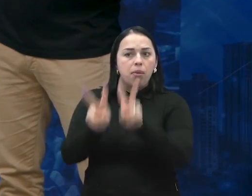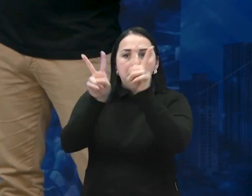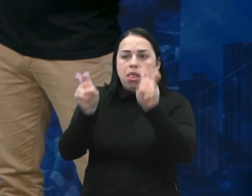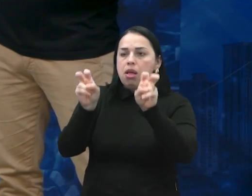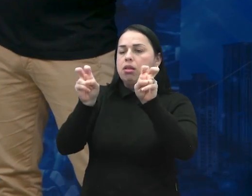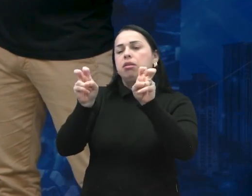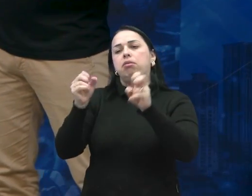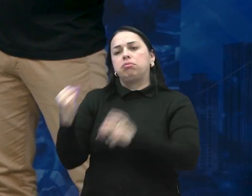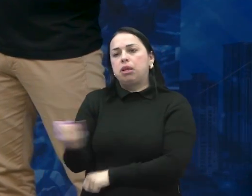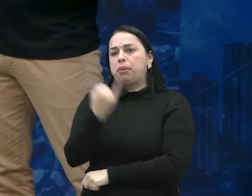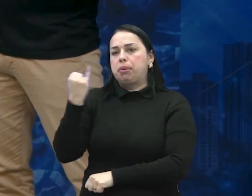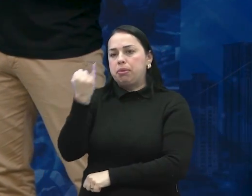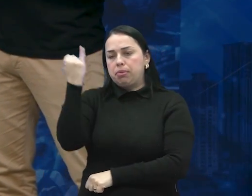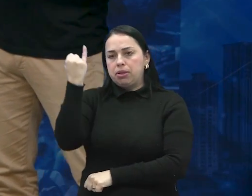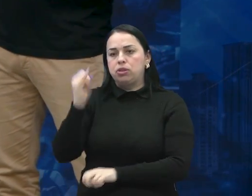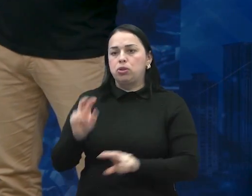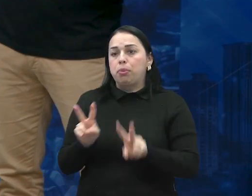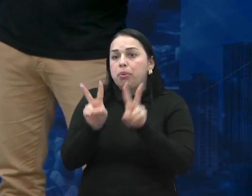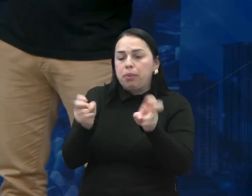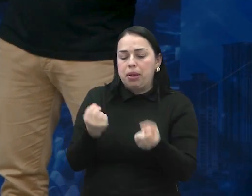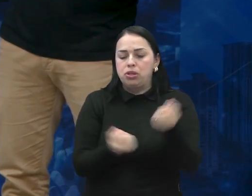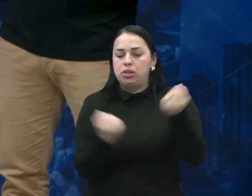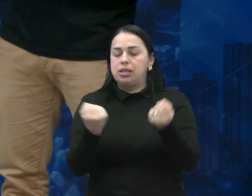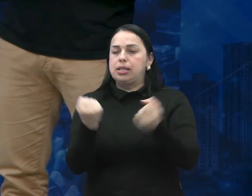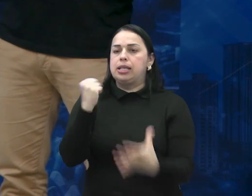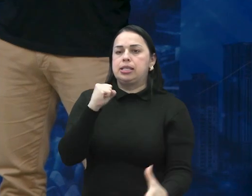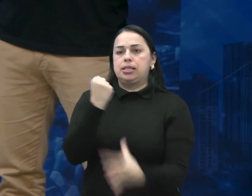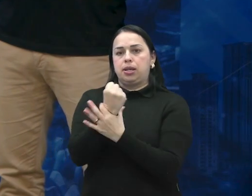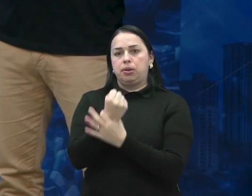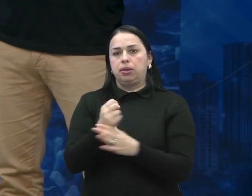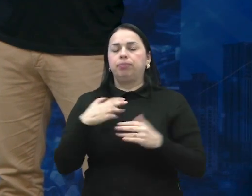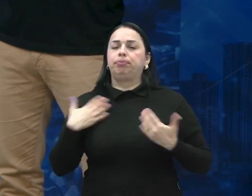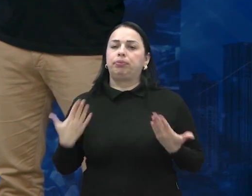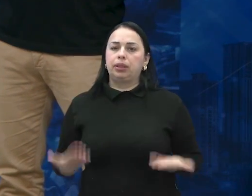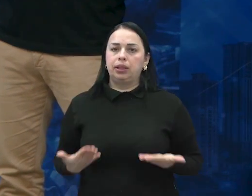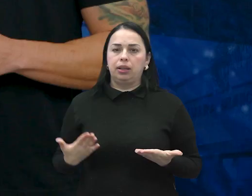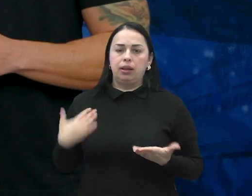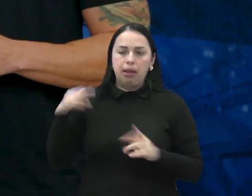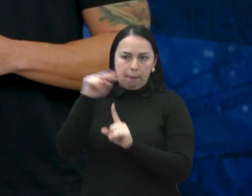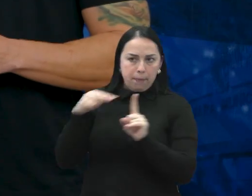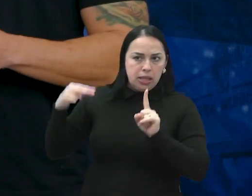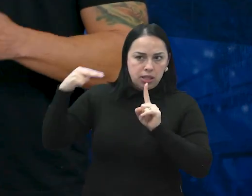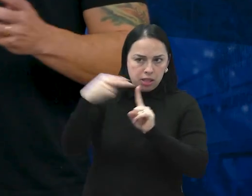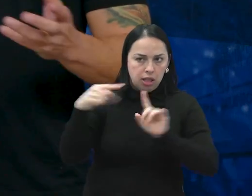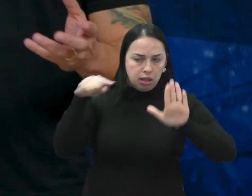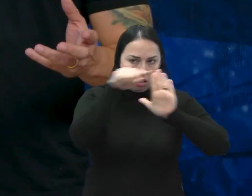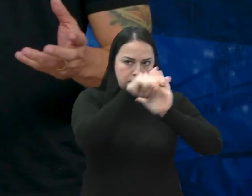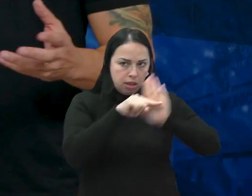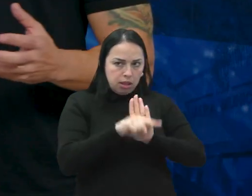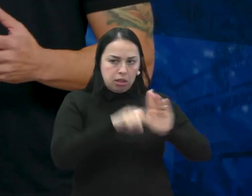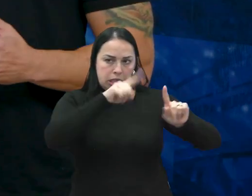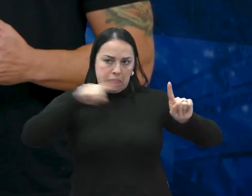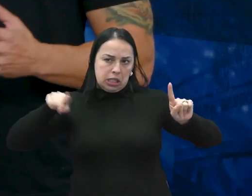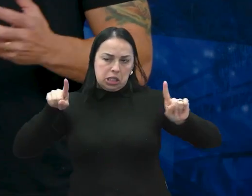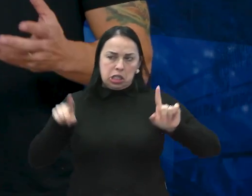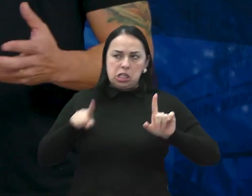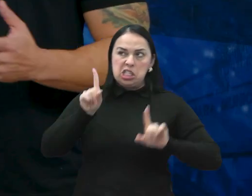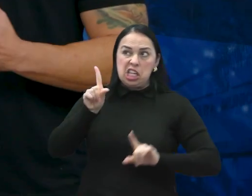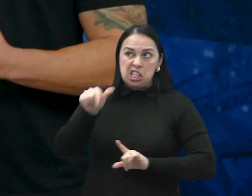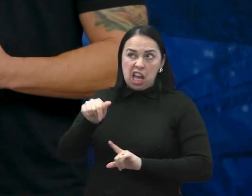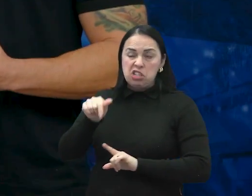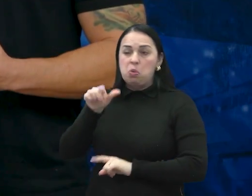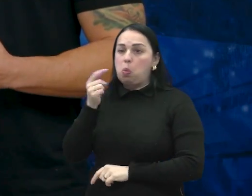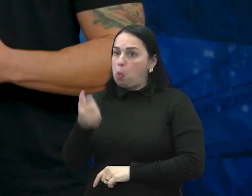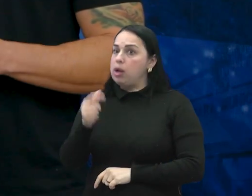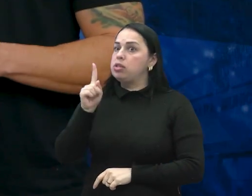tão importante para a sociedade brasileira, que é a segurança no trânsito. Olha, quando a gente olha do ponto de vista estatístico, né, a gente está comemorando aí 17,